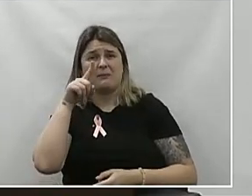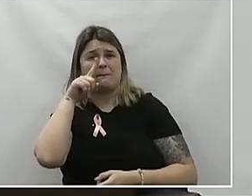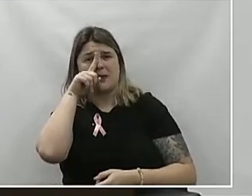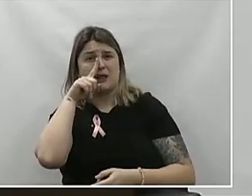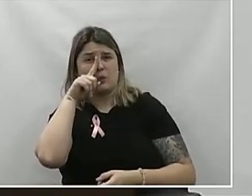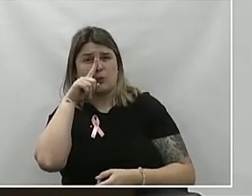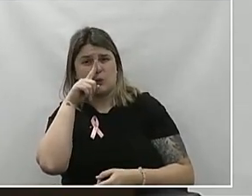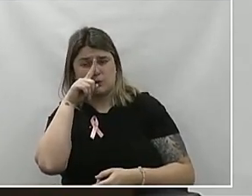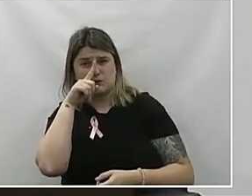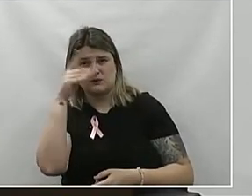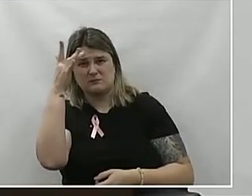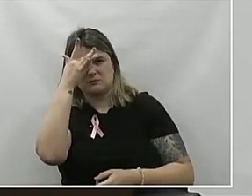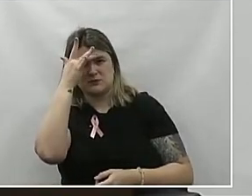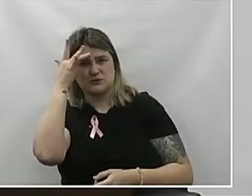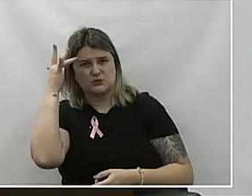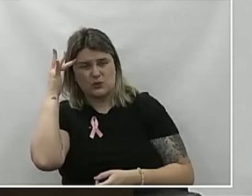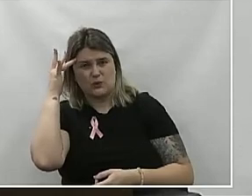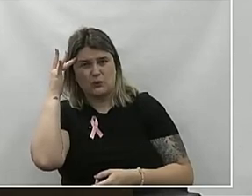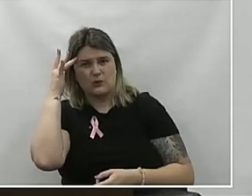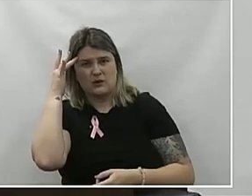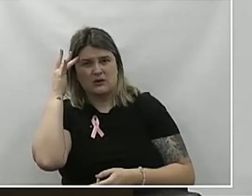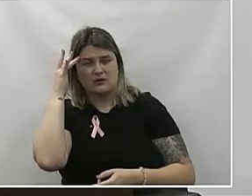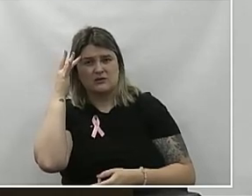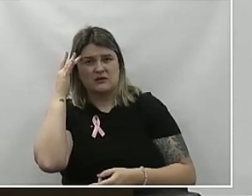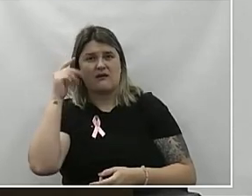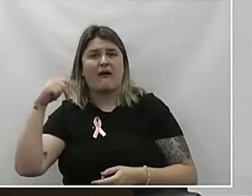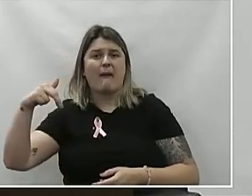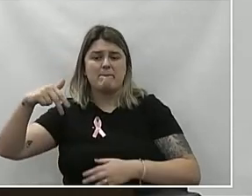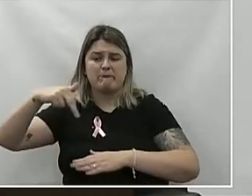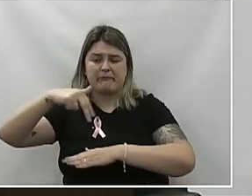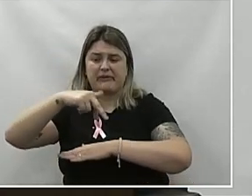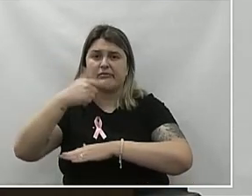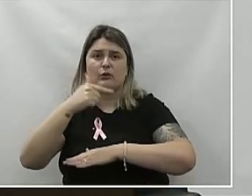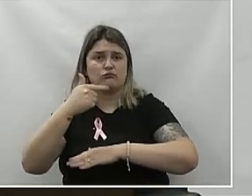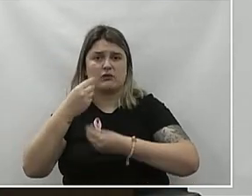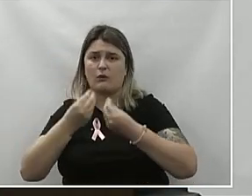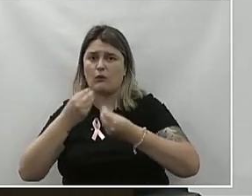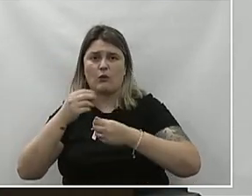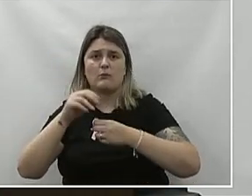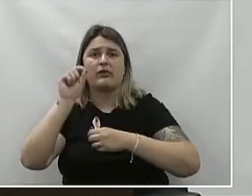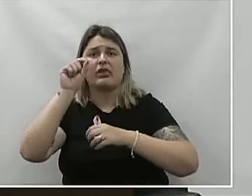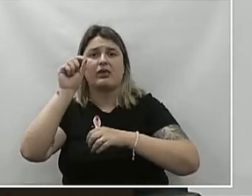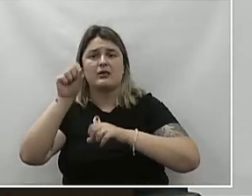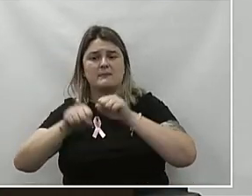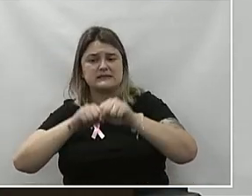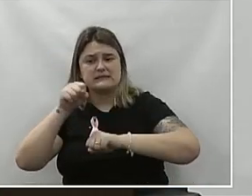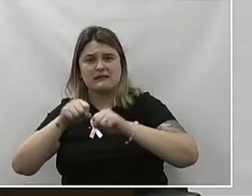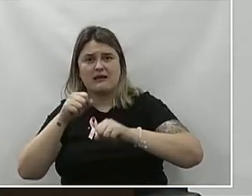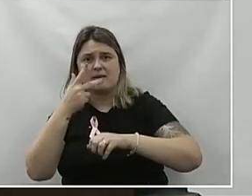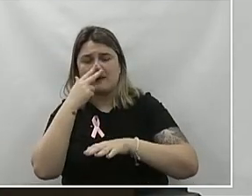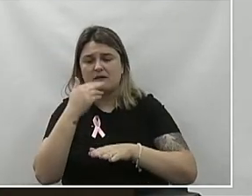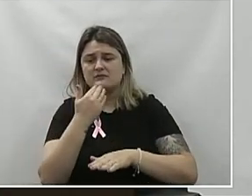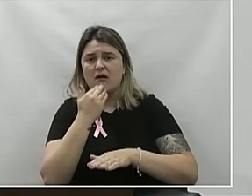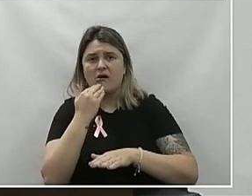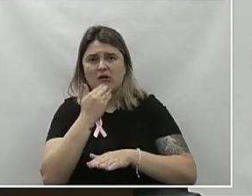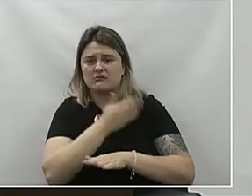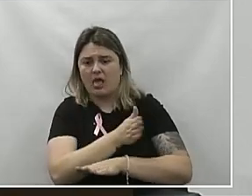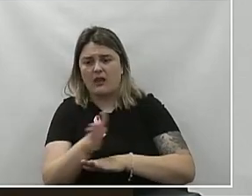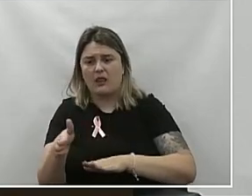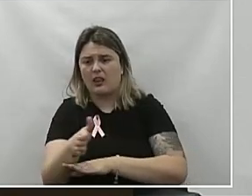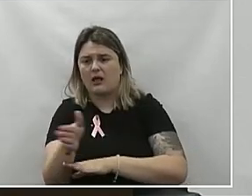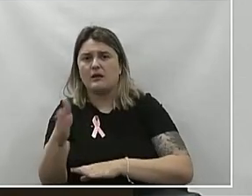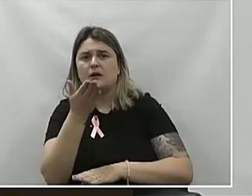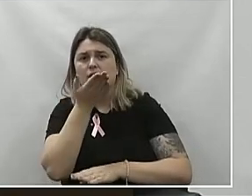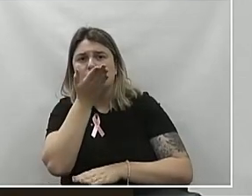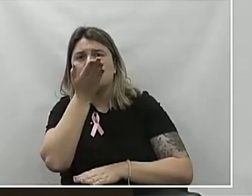risco a integridade física das pessoas que passam lá a pé os ciclistas e daí os veículos faz